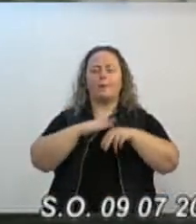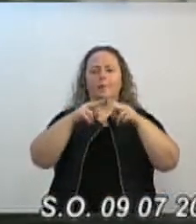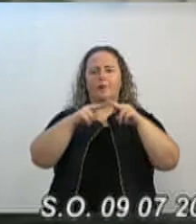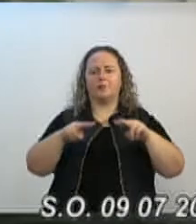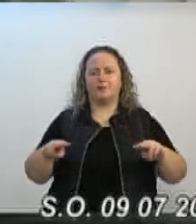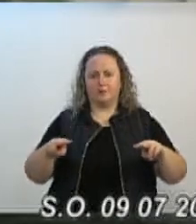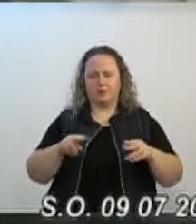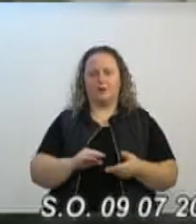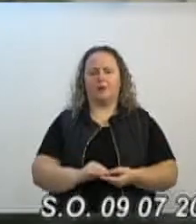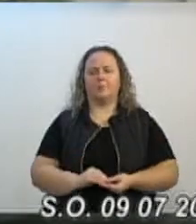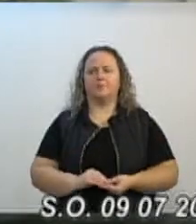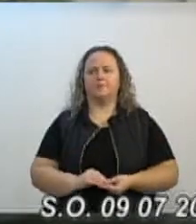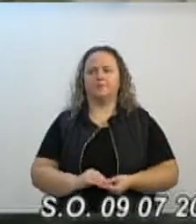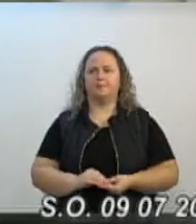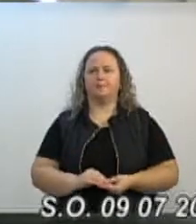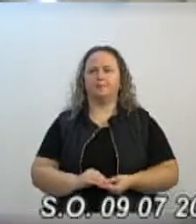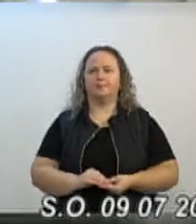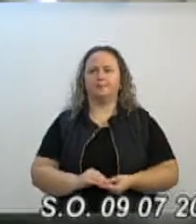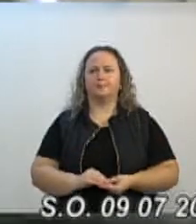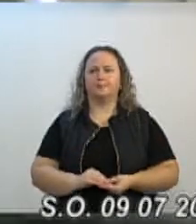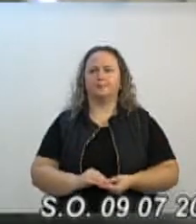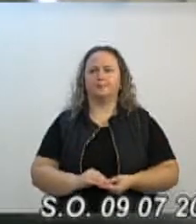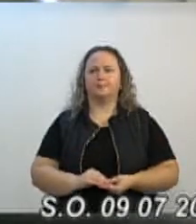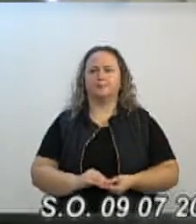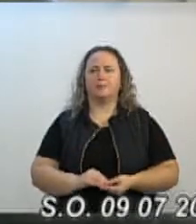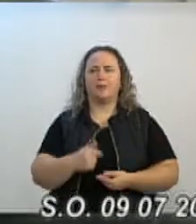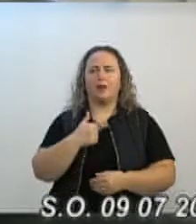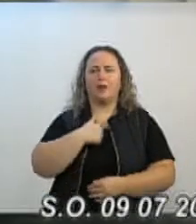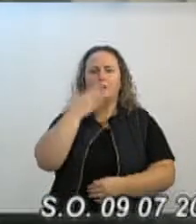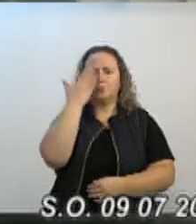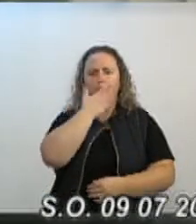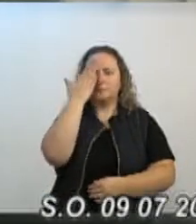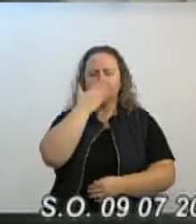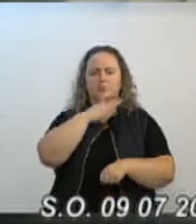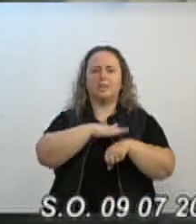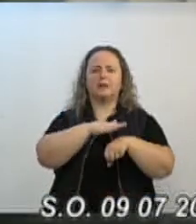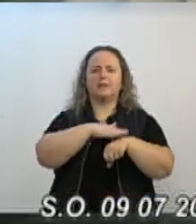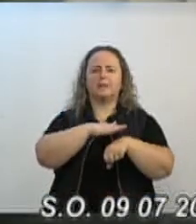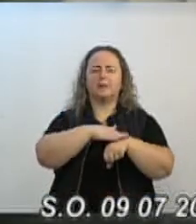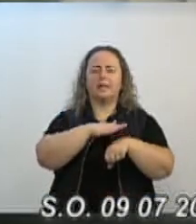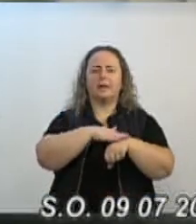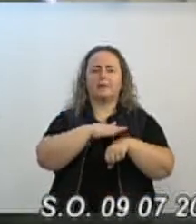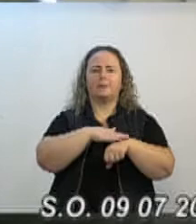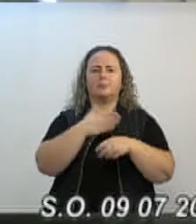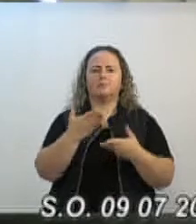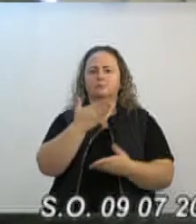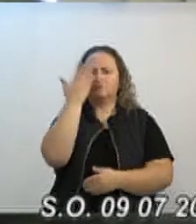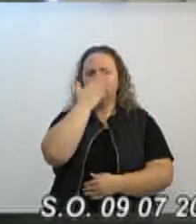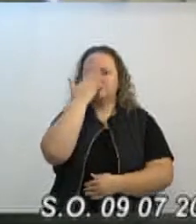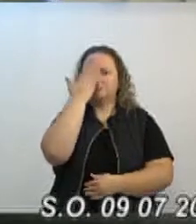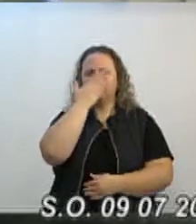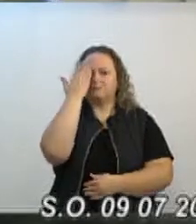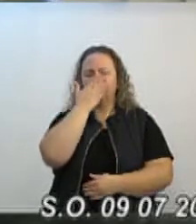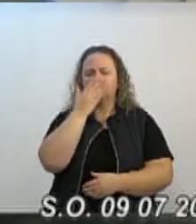situação, pergunta, presidente, se possível me responder, porque eu não estou conseguindo visualizar o tempo. Quanto tempo eu ainda tenho aqui?